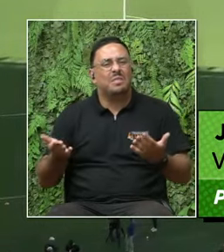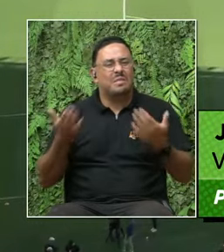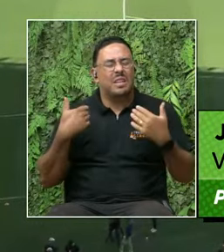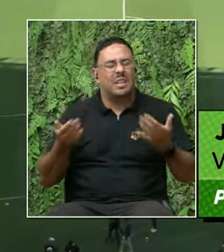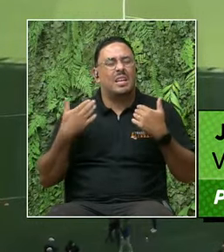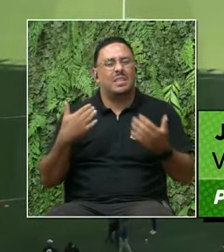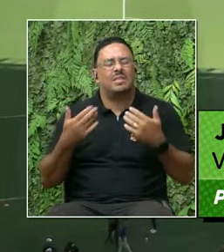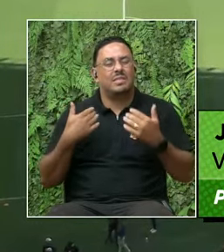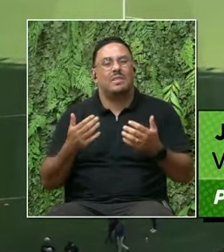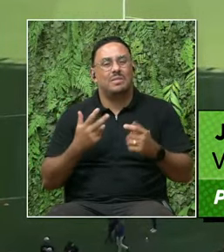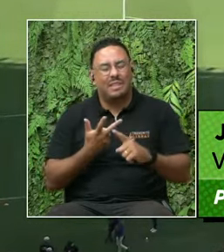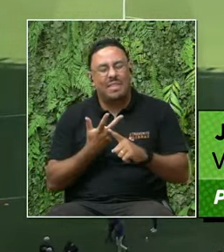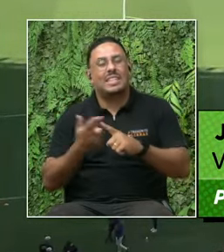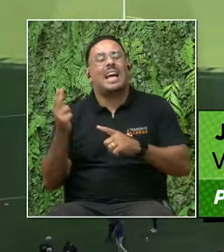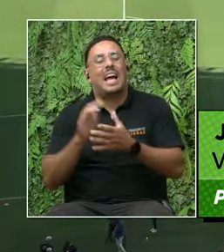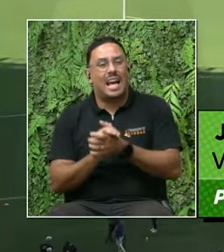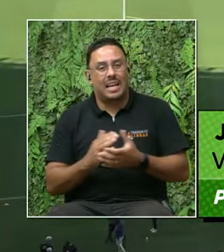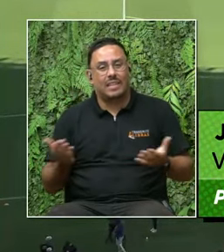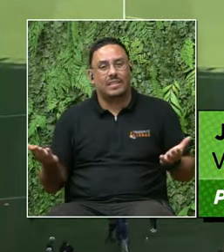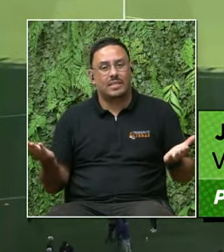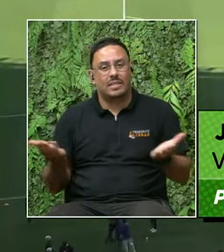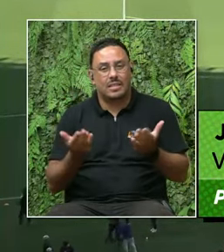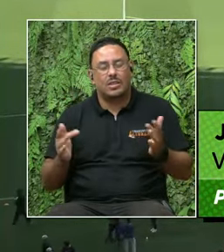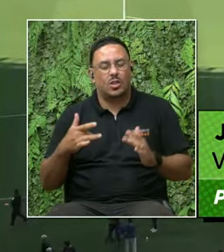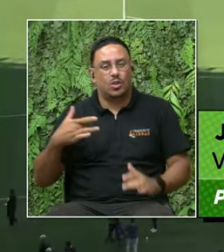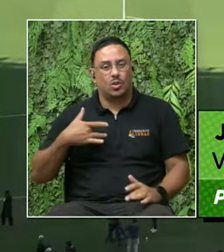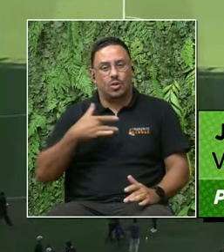sim embora Cruzeiro